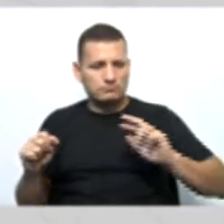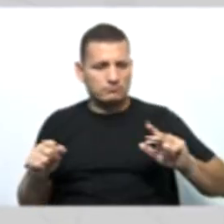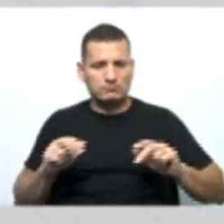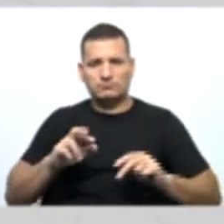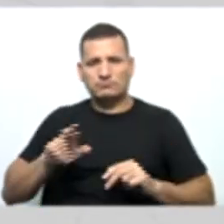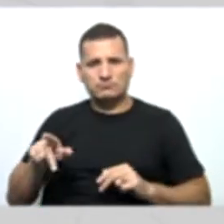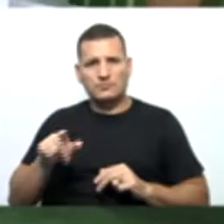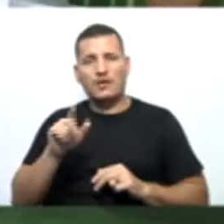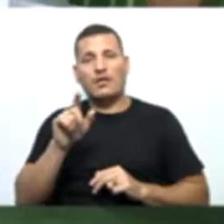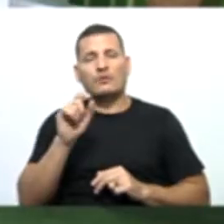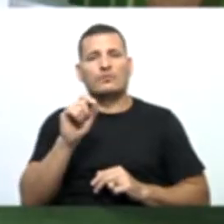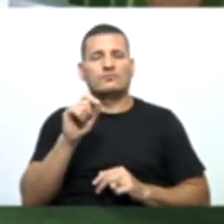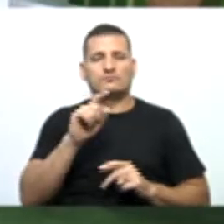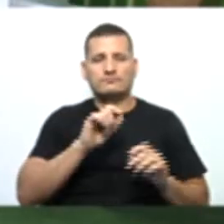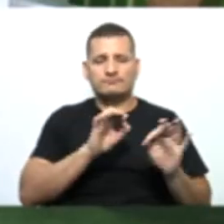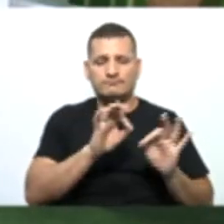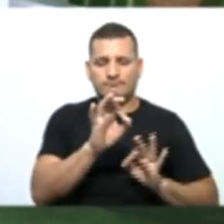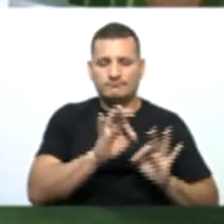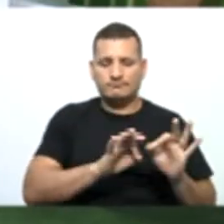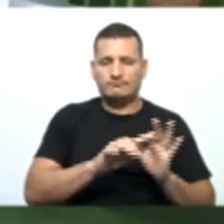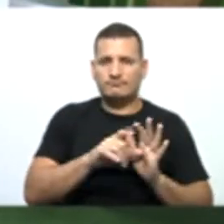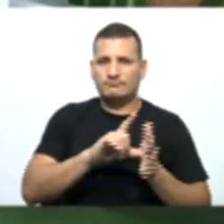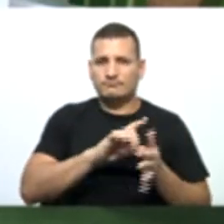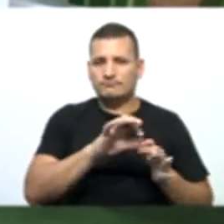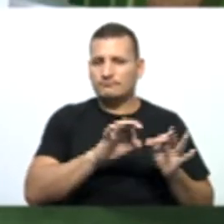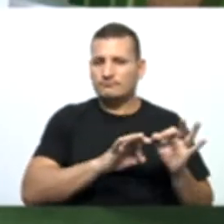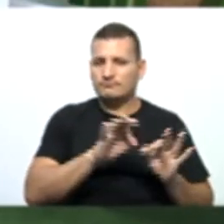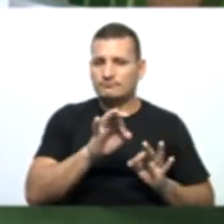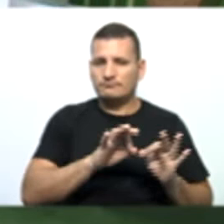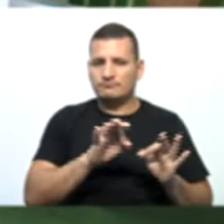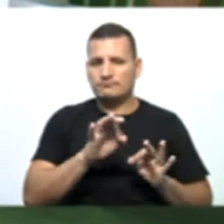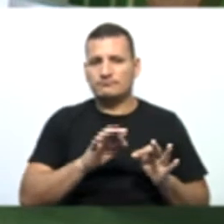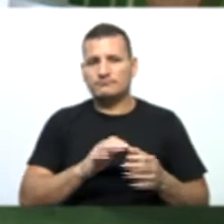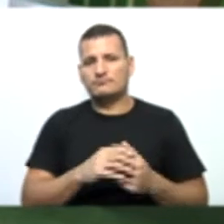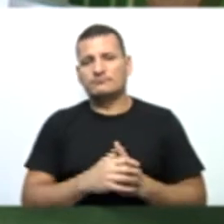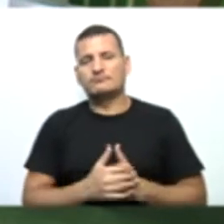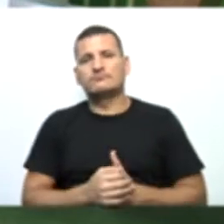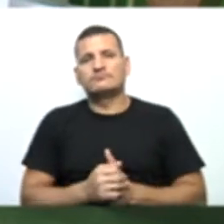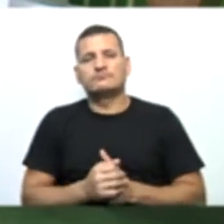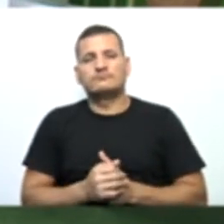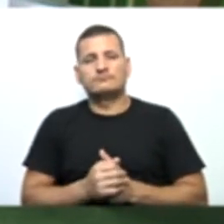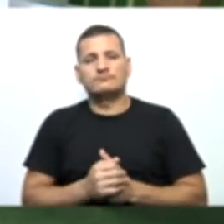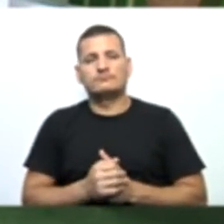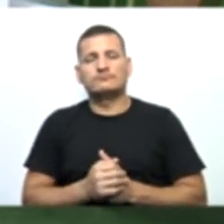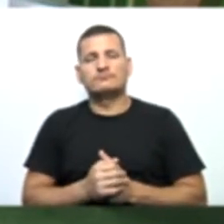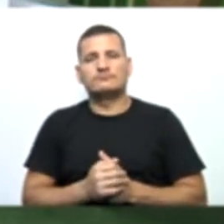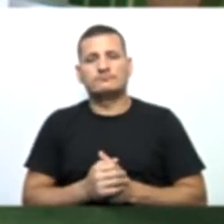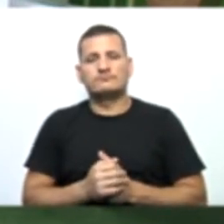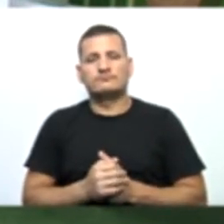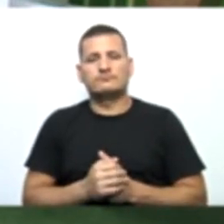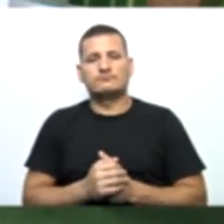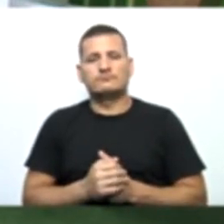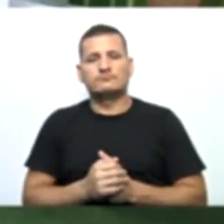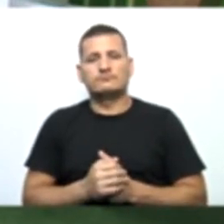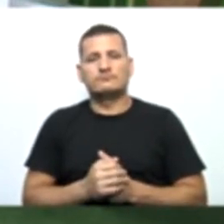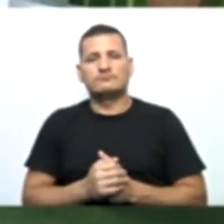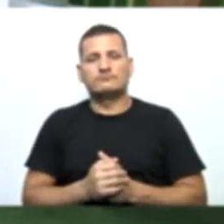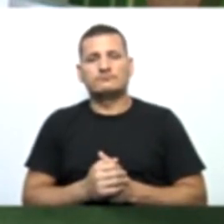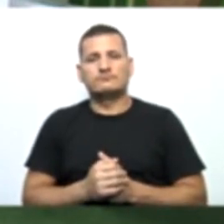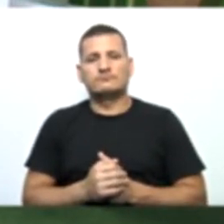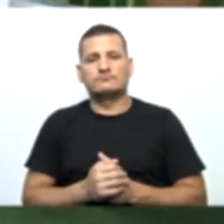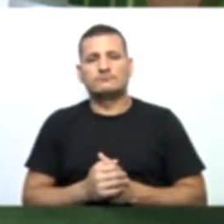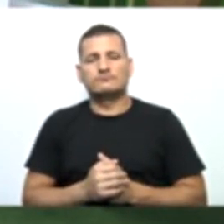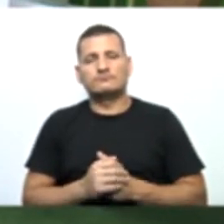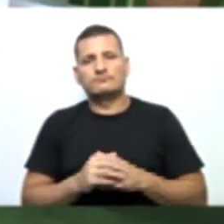o que foi planejado, né? Muitas vezes, eu tô exclamando isso aqui com o professor Marlon, muitas vezes a gente pega,